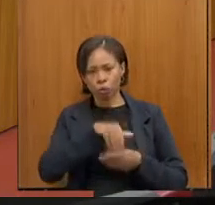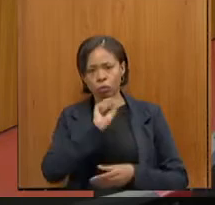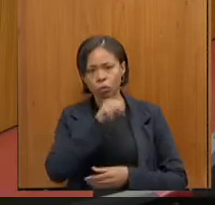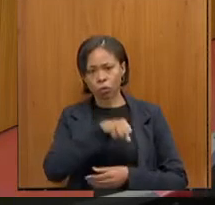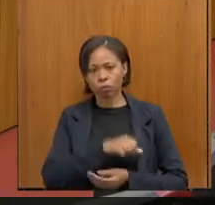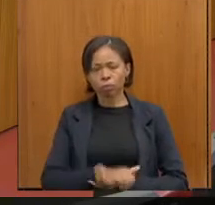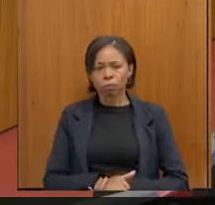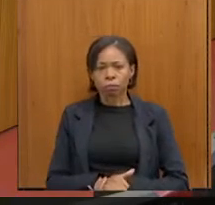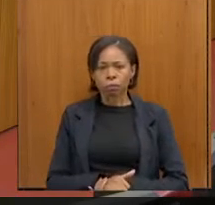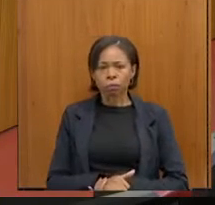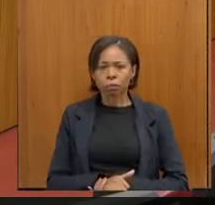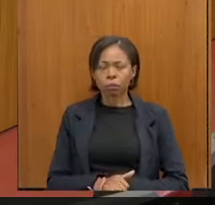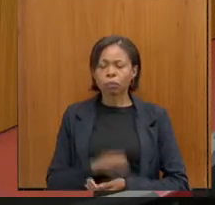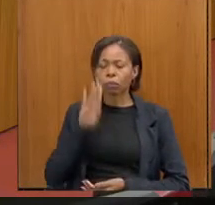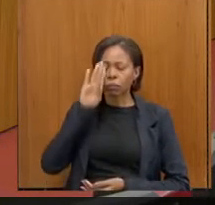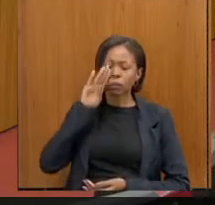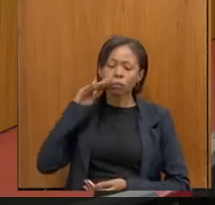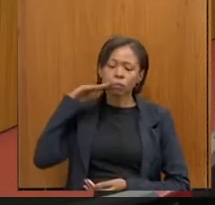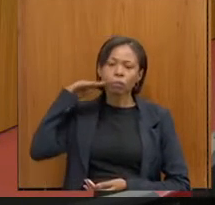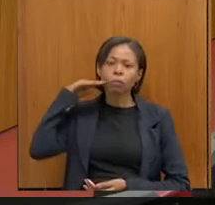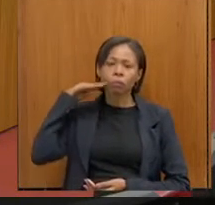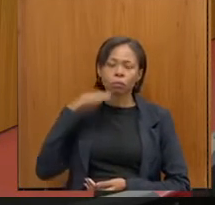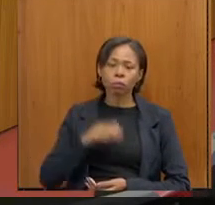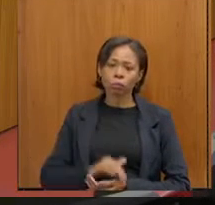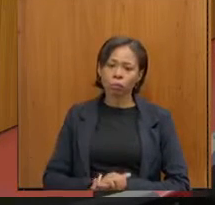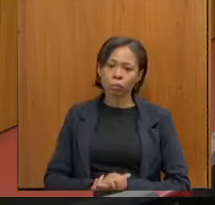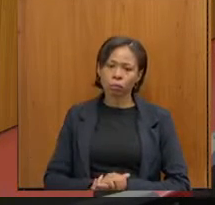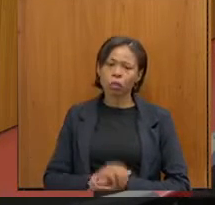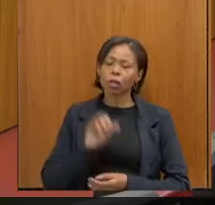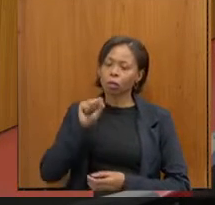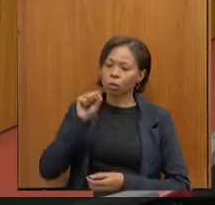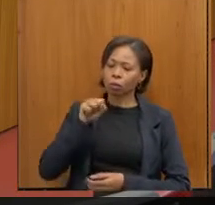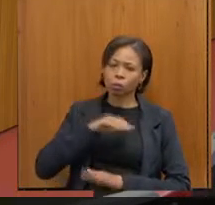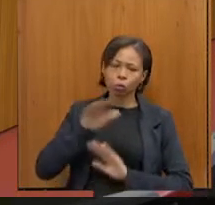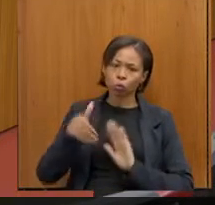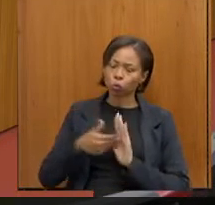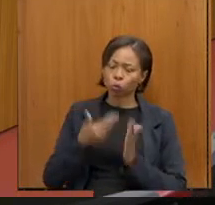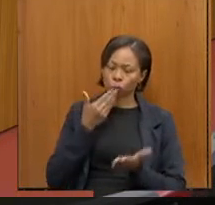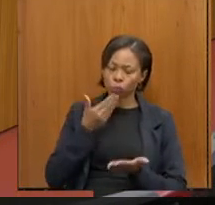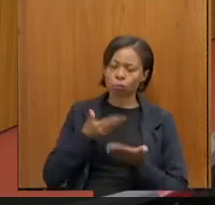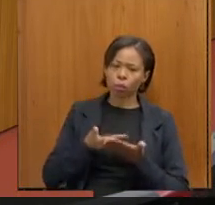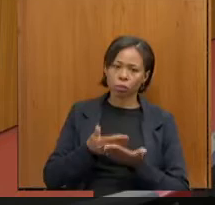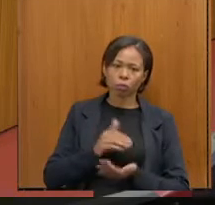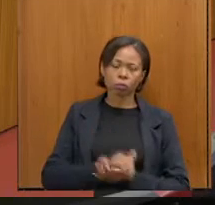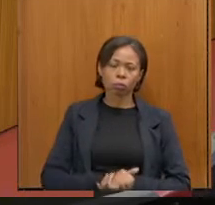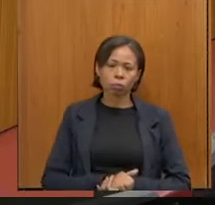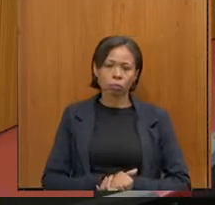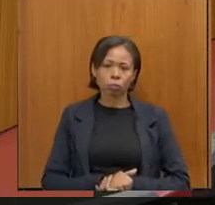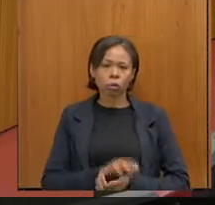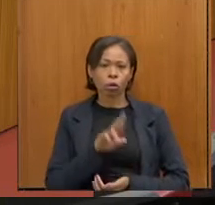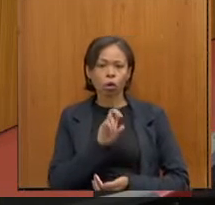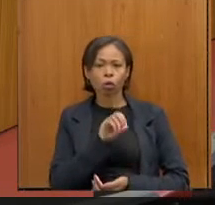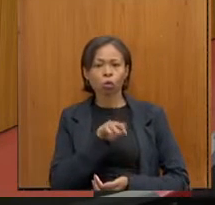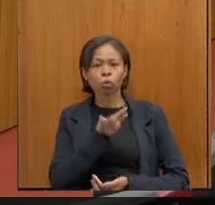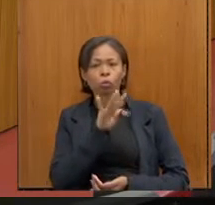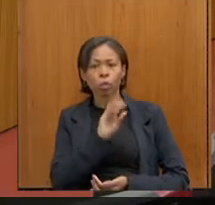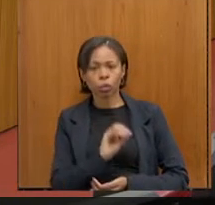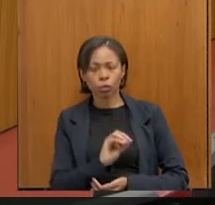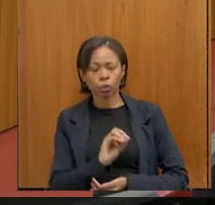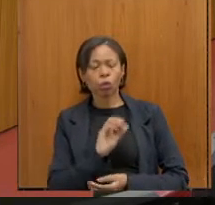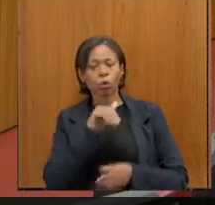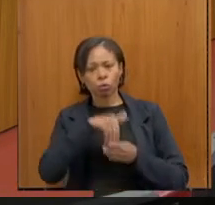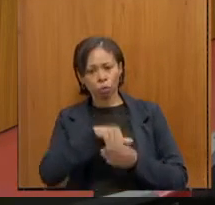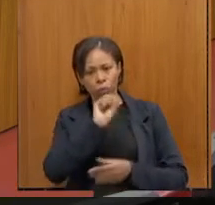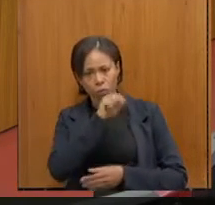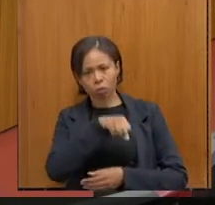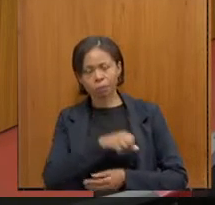como vota Deputado a Beatriz Cerqueira favorável a todos que alimentos Presidente como voto Deputado Roberto Andrade o